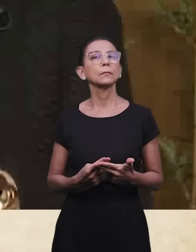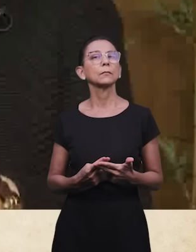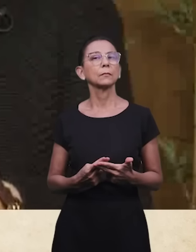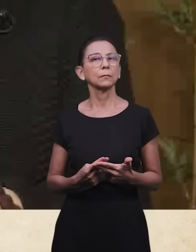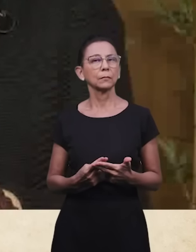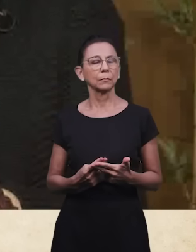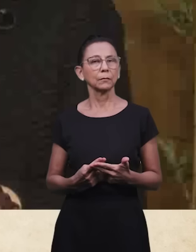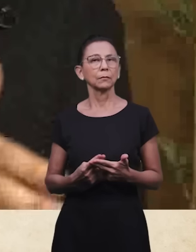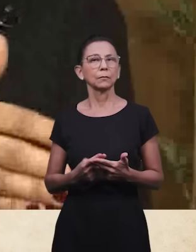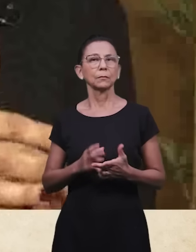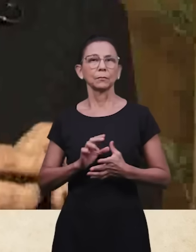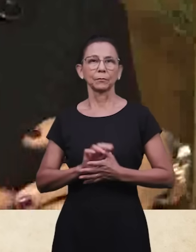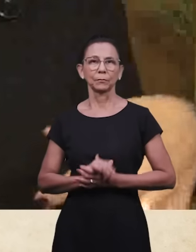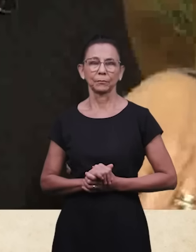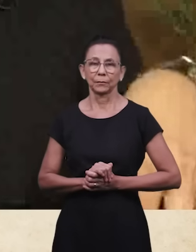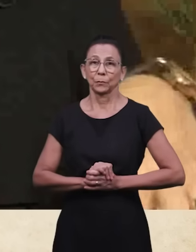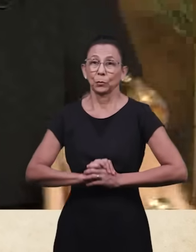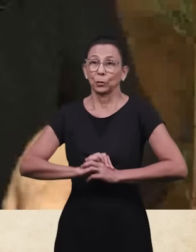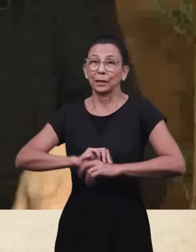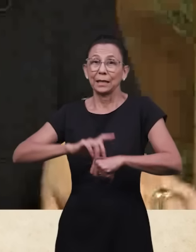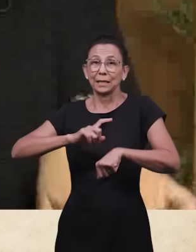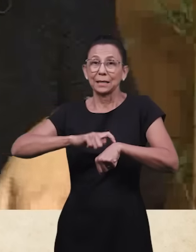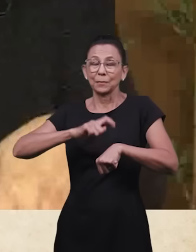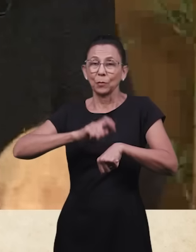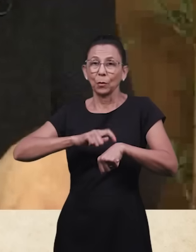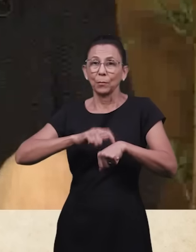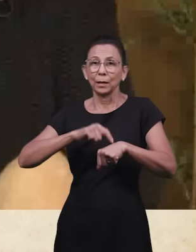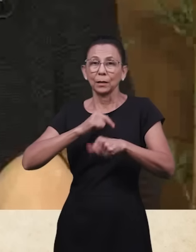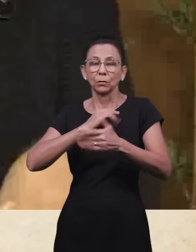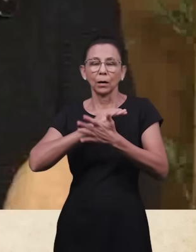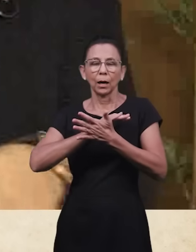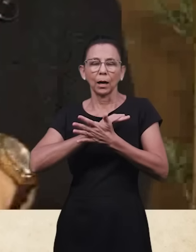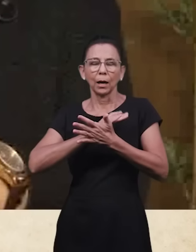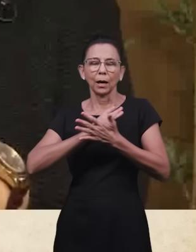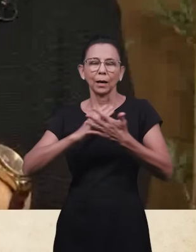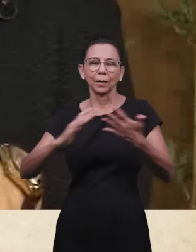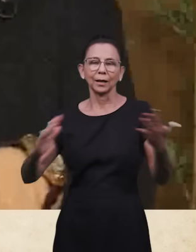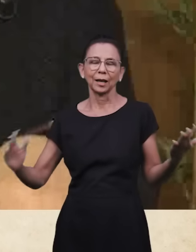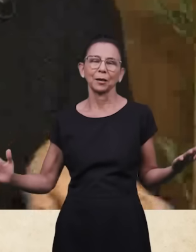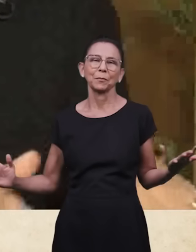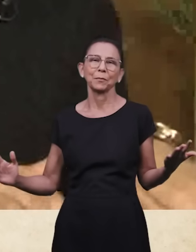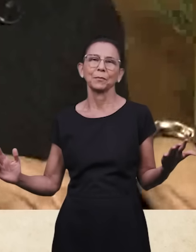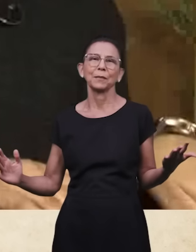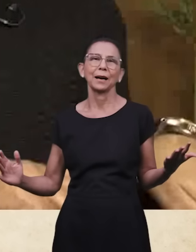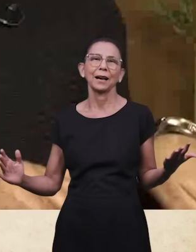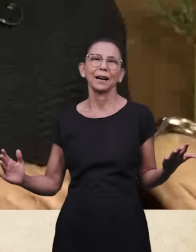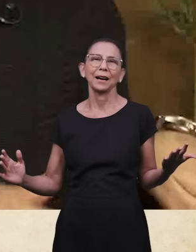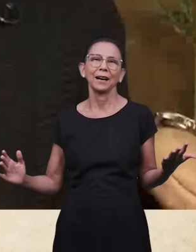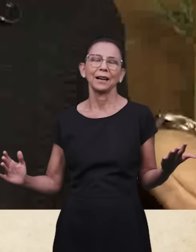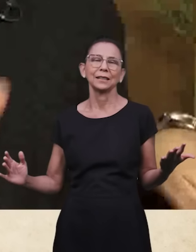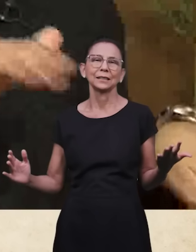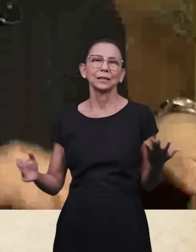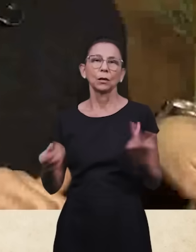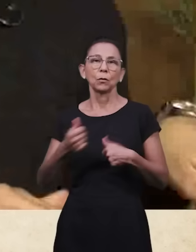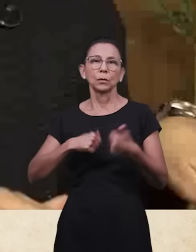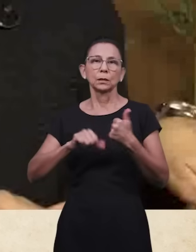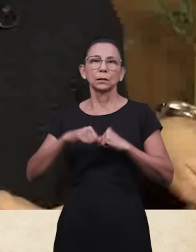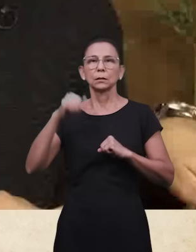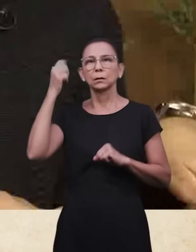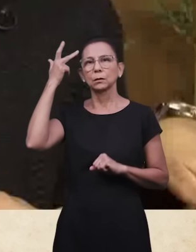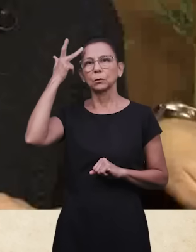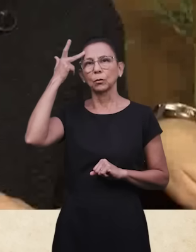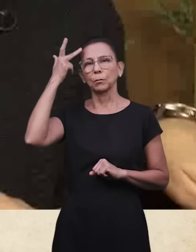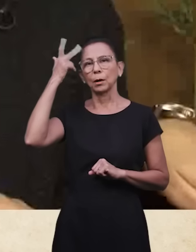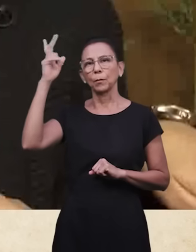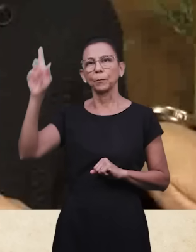ter paciência que quando esse fator estressante passar, a ansiedade, ela volta ao